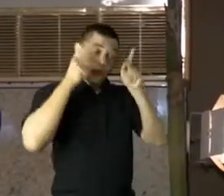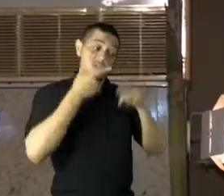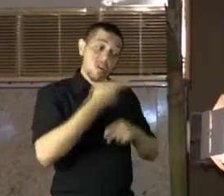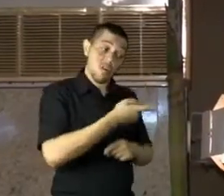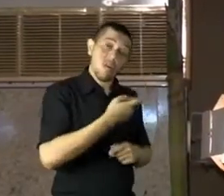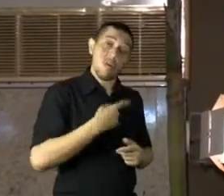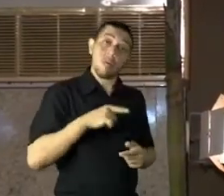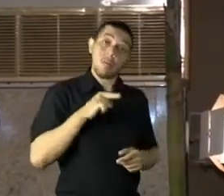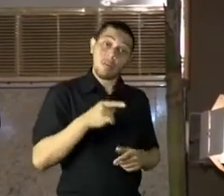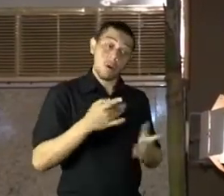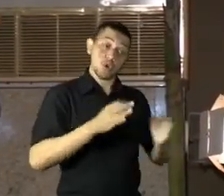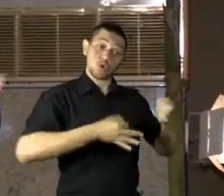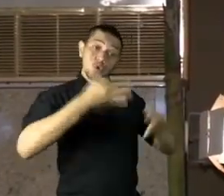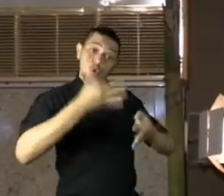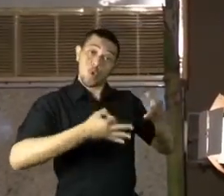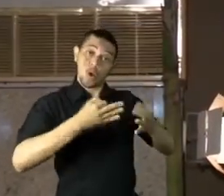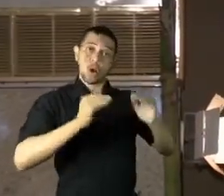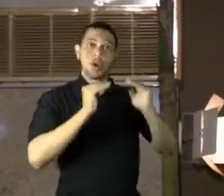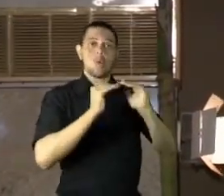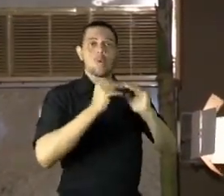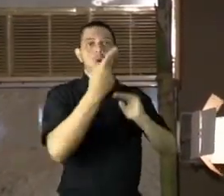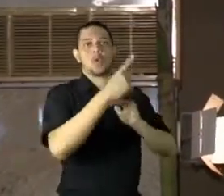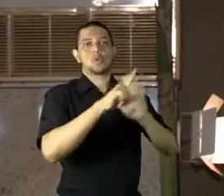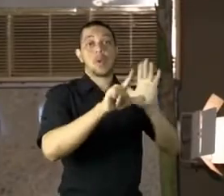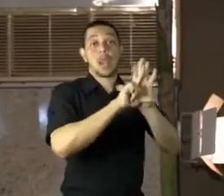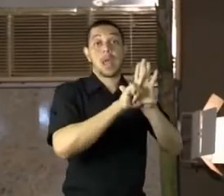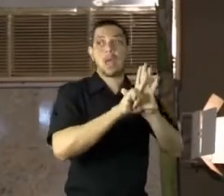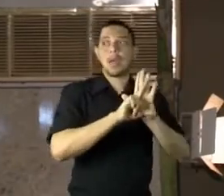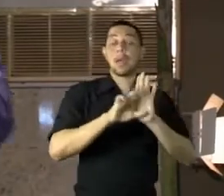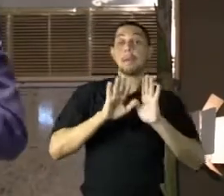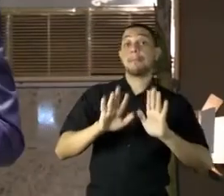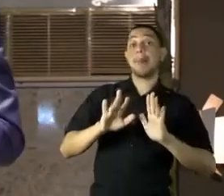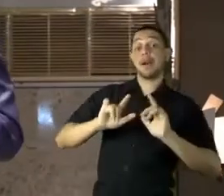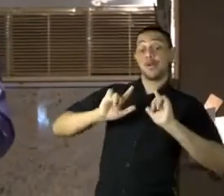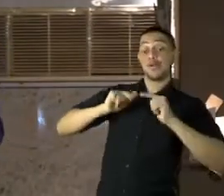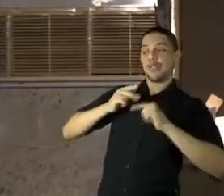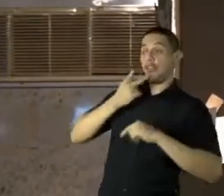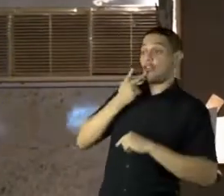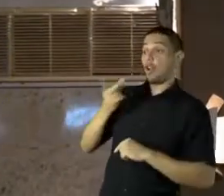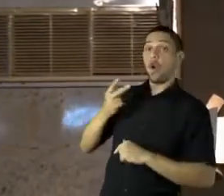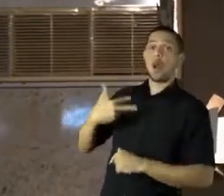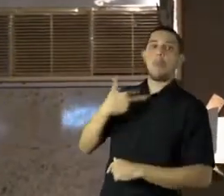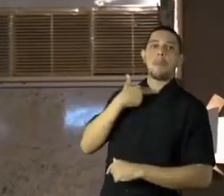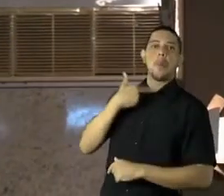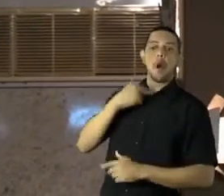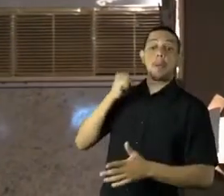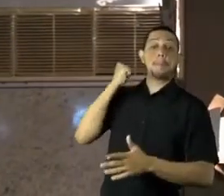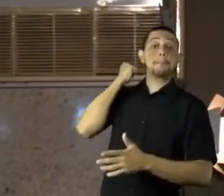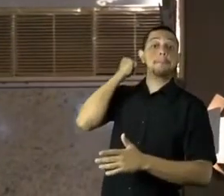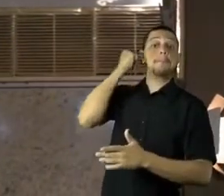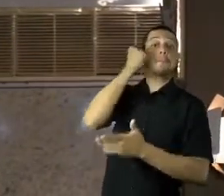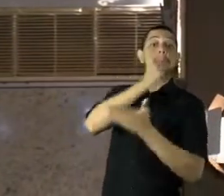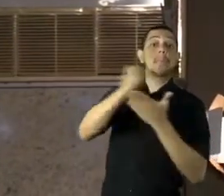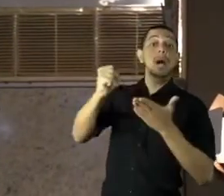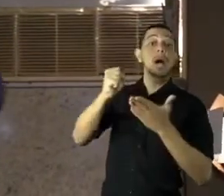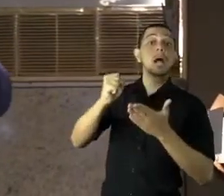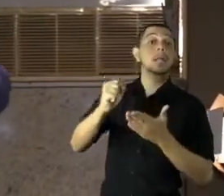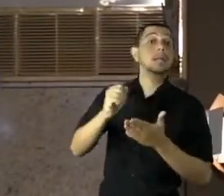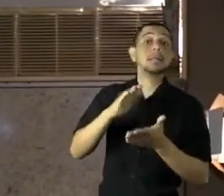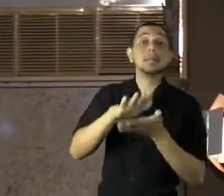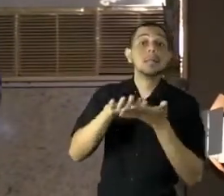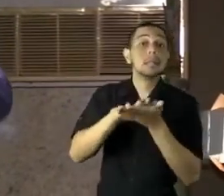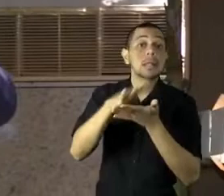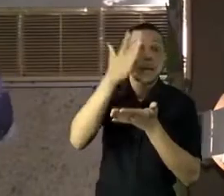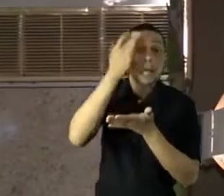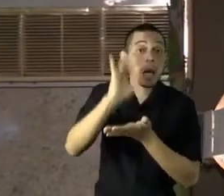lei responderam-lhe os judeus a nós não nos é lícito matar ninguém o que eles queriam condenar Jesus a morte